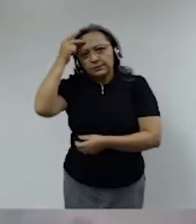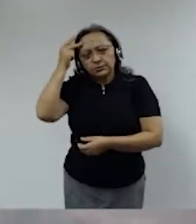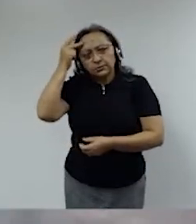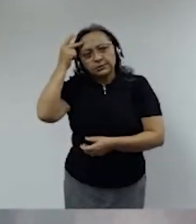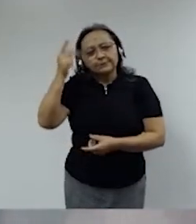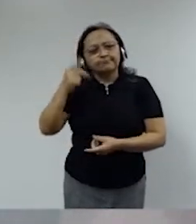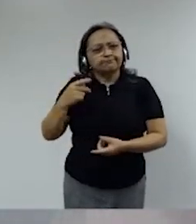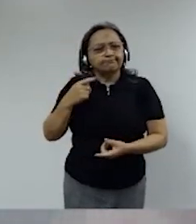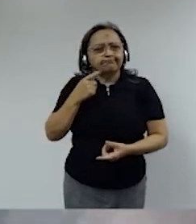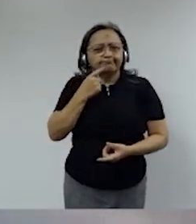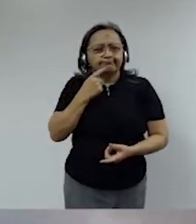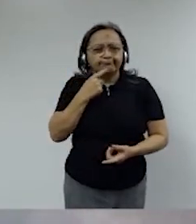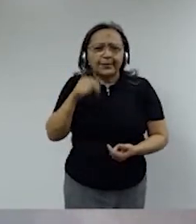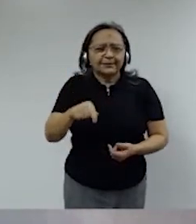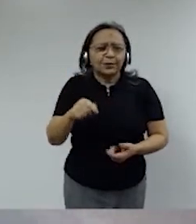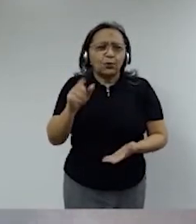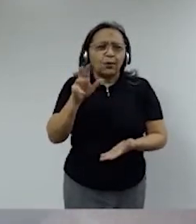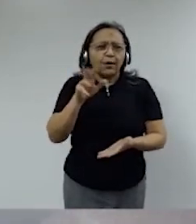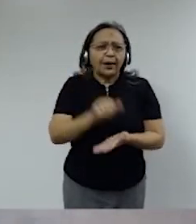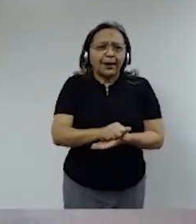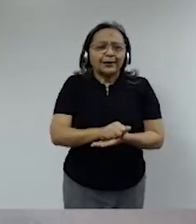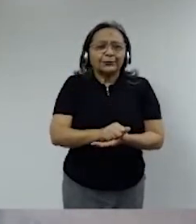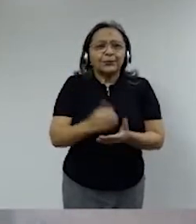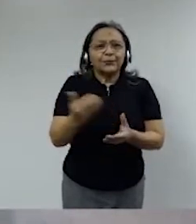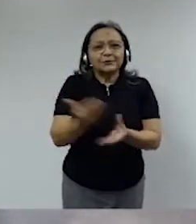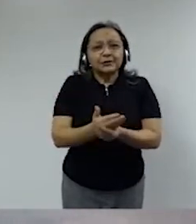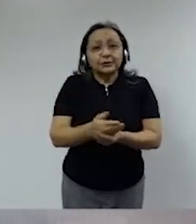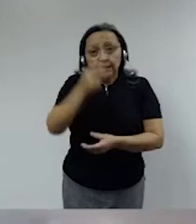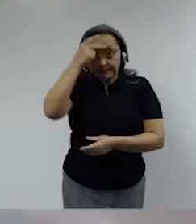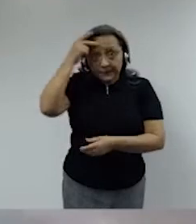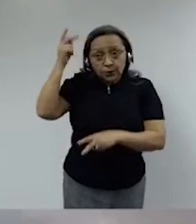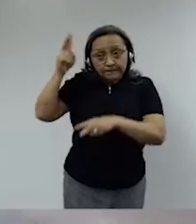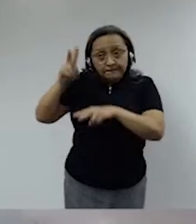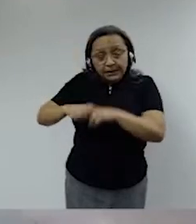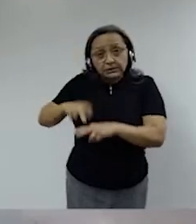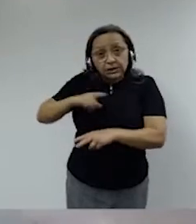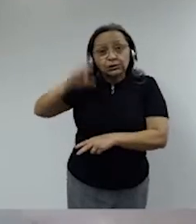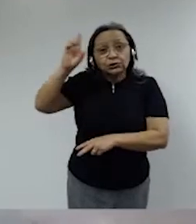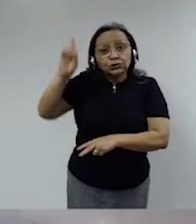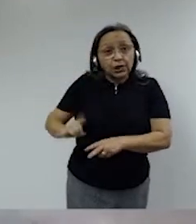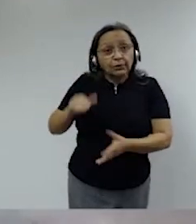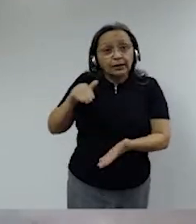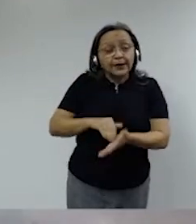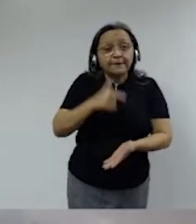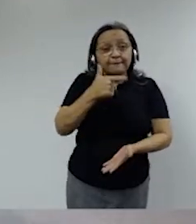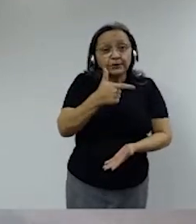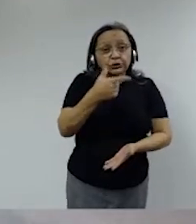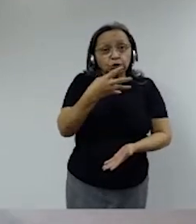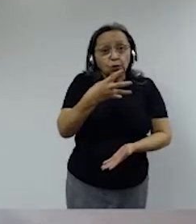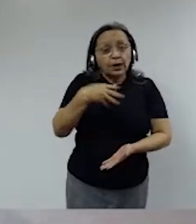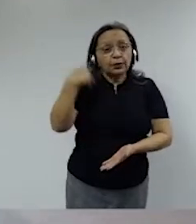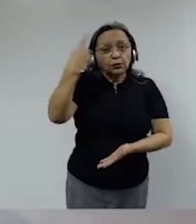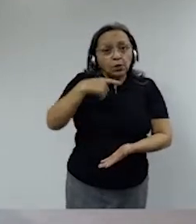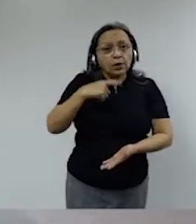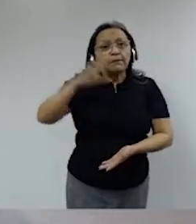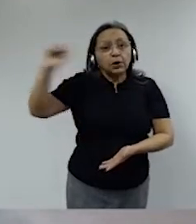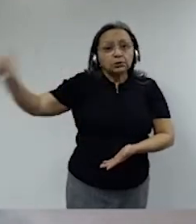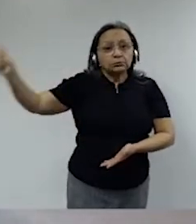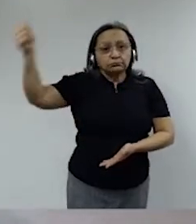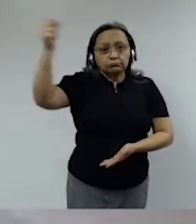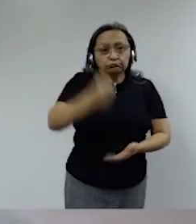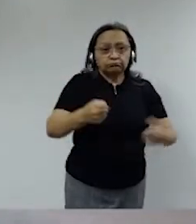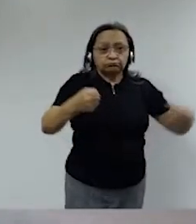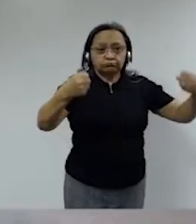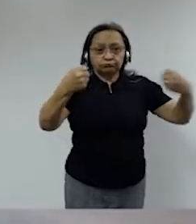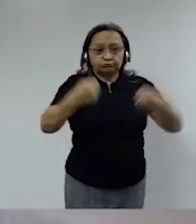é um ato processual, né, em que o encarcerado tem o direito de, em 24 horas, ser levado à presença de uma autoridade para